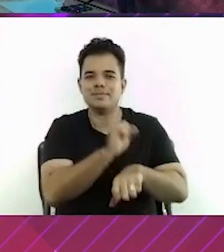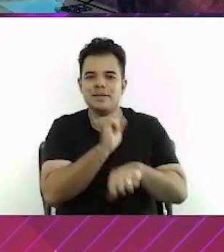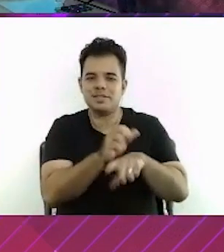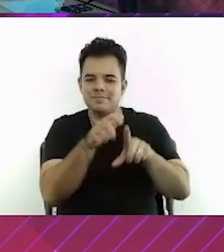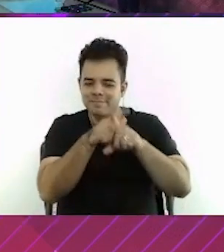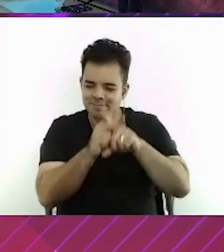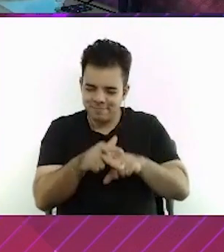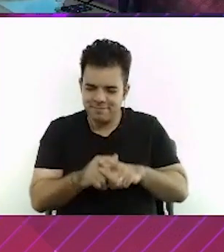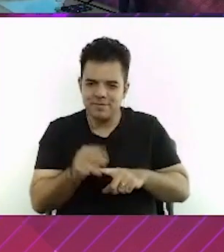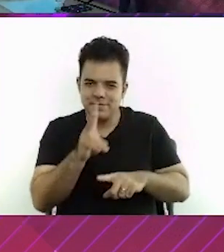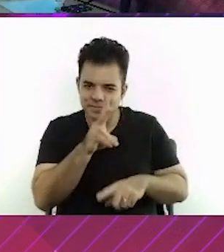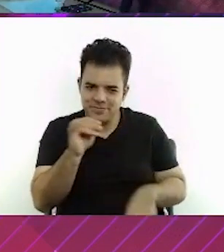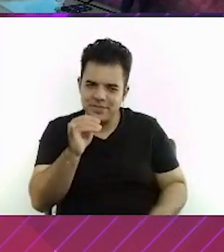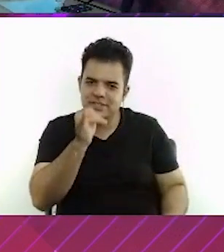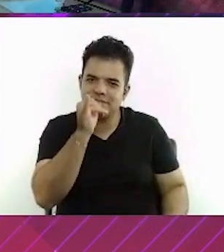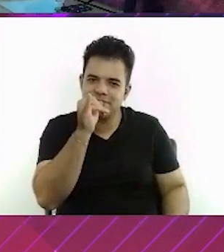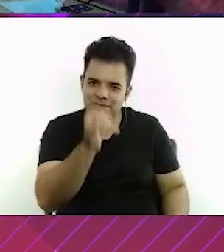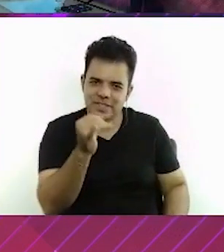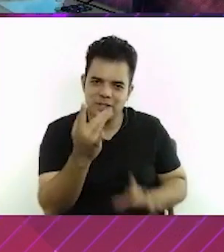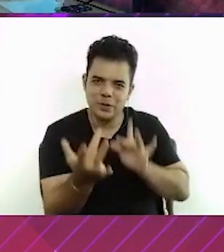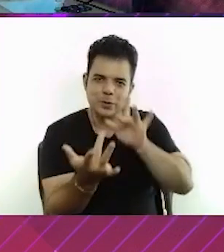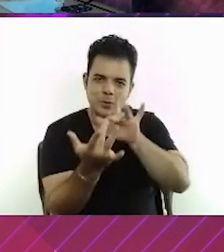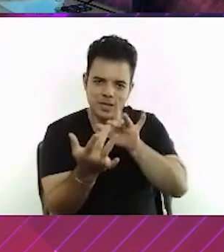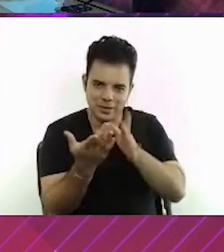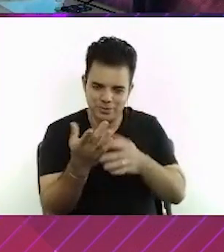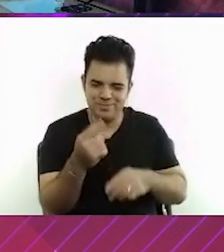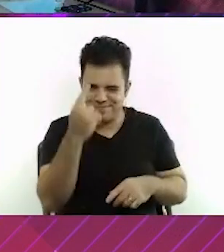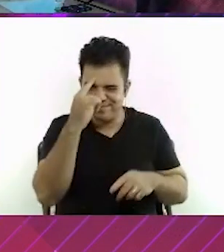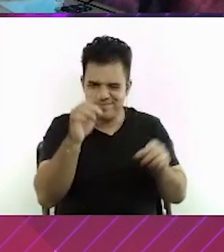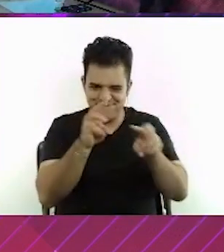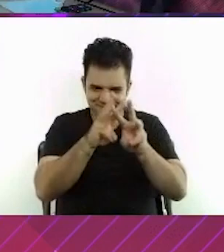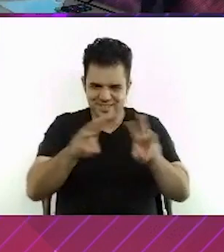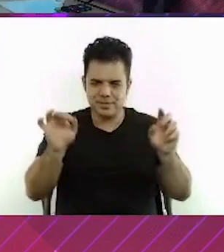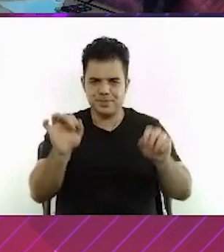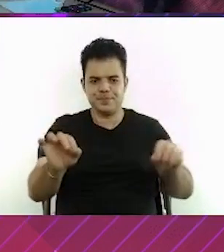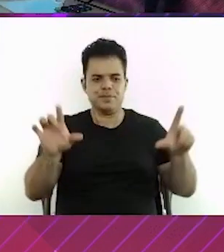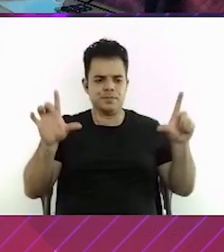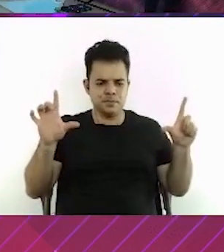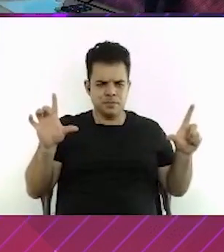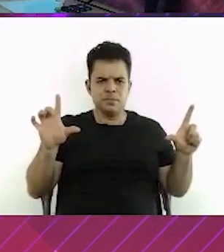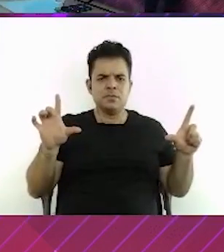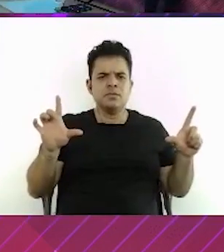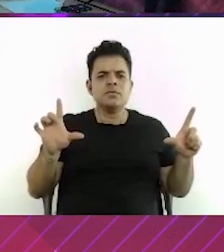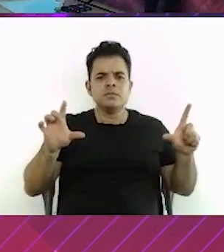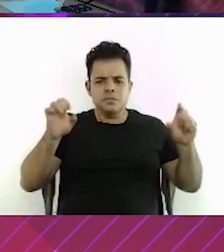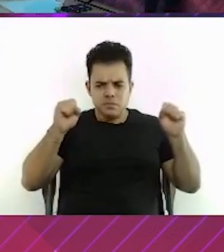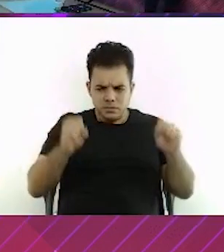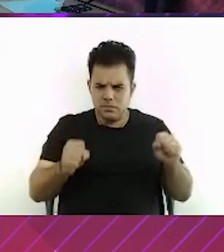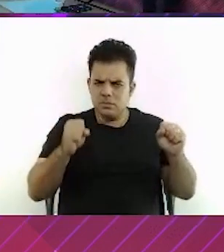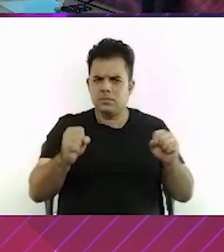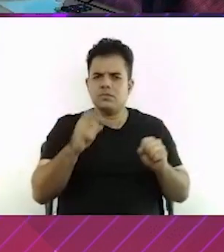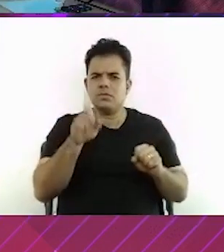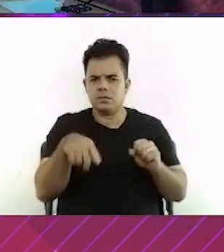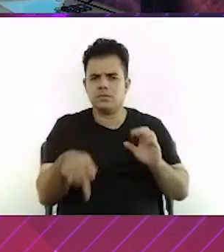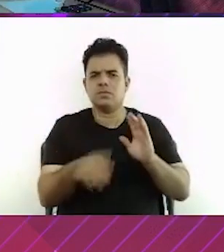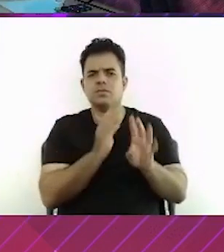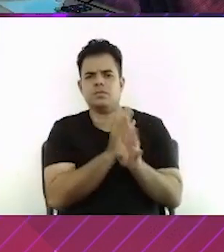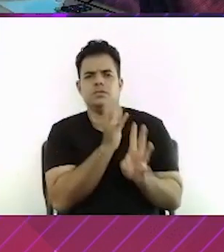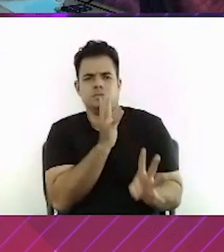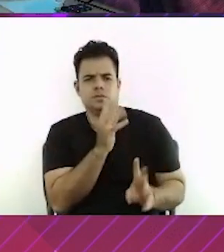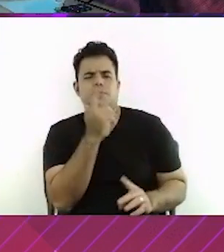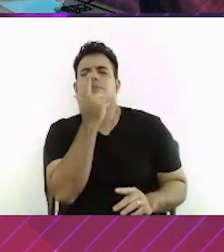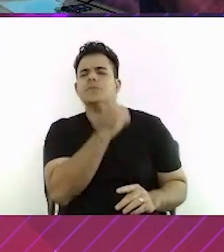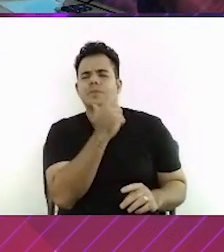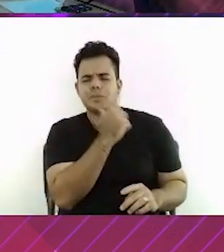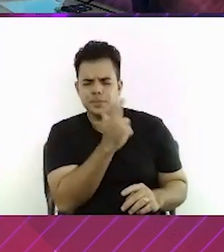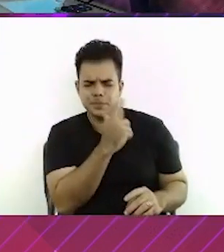futuramente a gente vai entrar em contato. Quando aquele pedido chega, ele pode ser enviado para uma fila. E aí o executor que estiver disponível